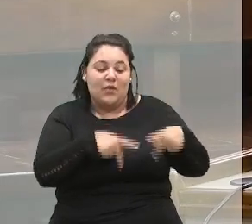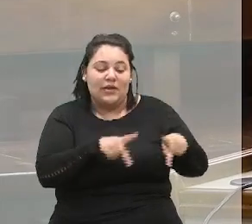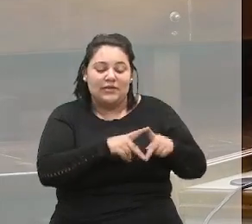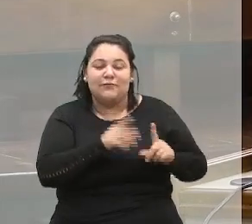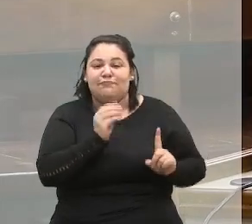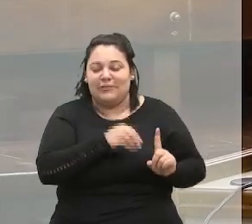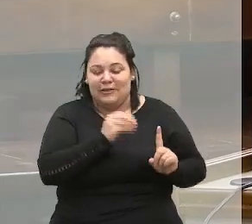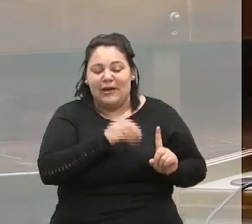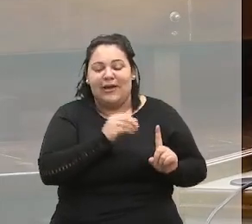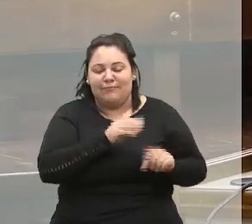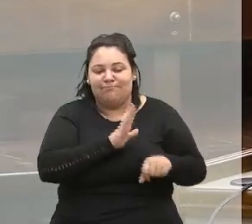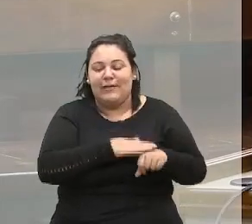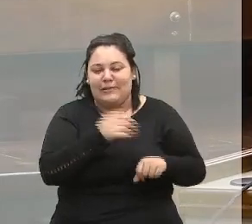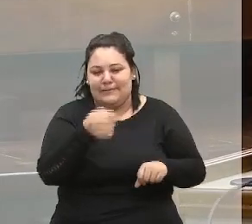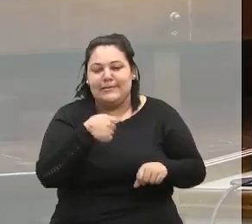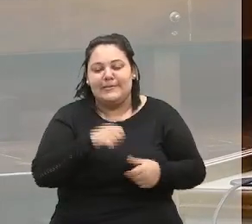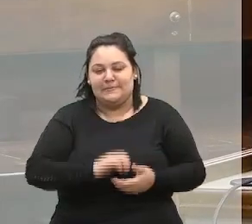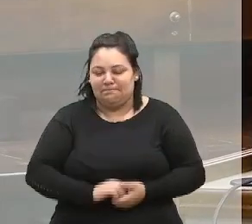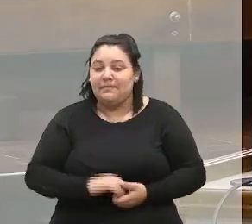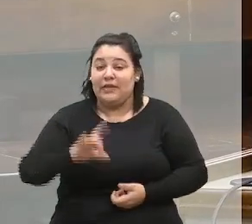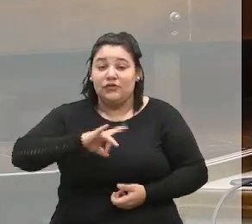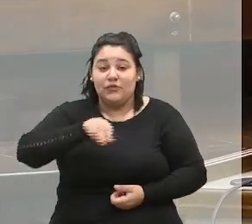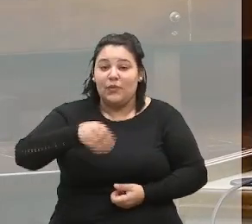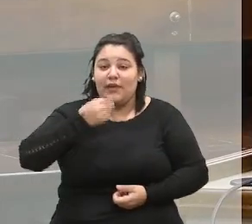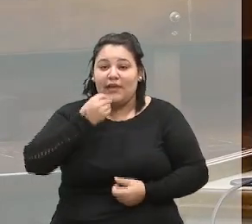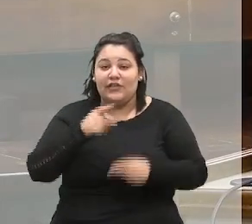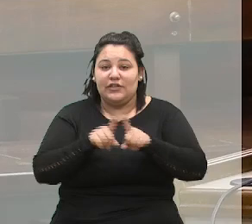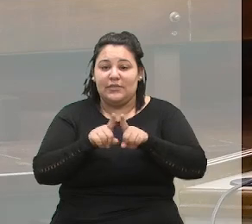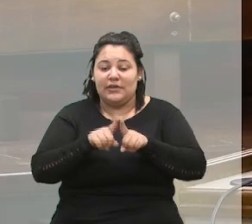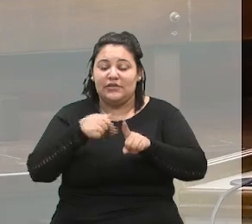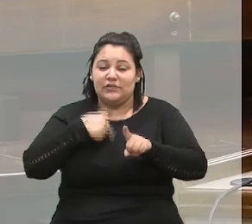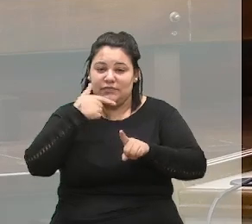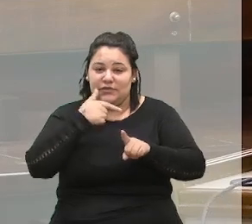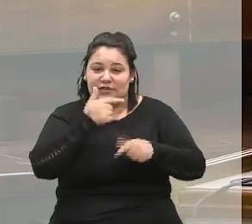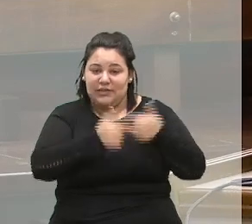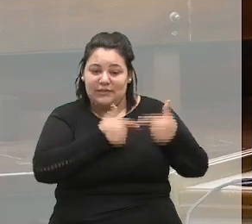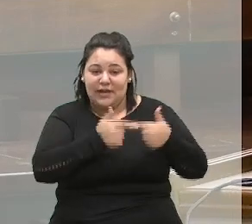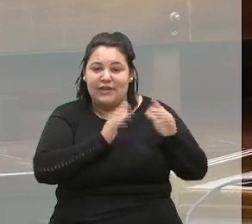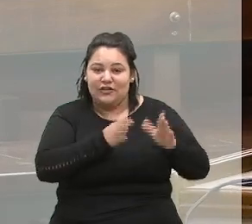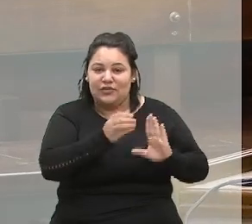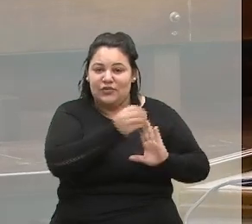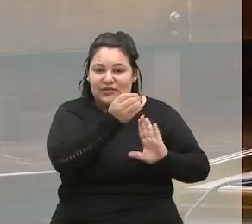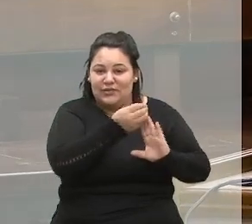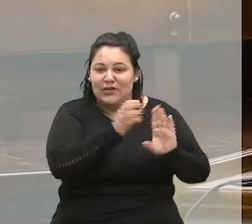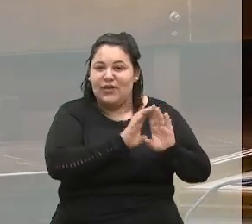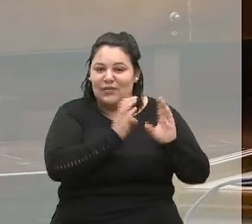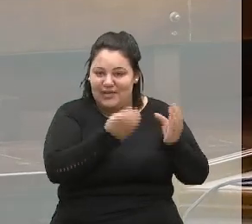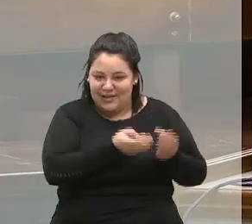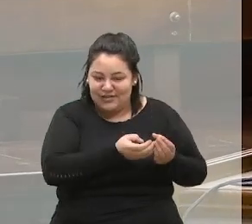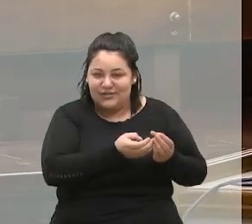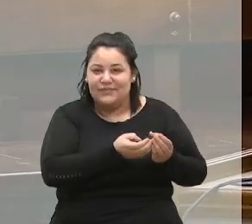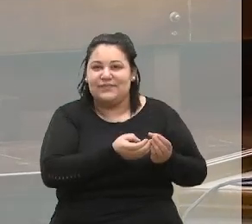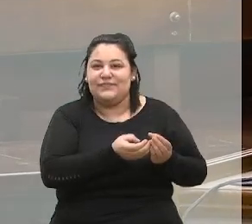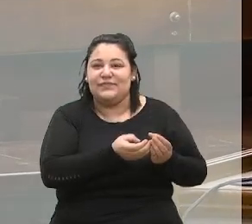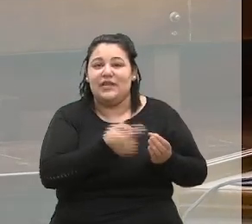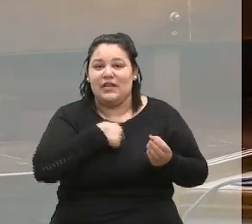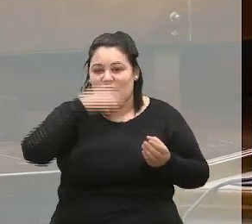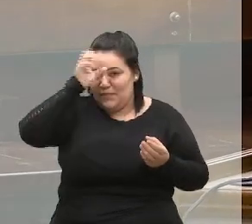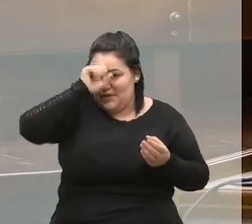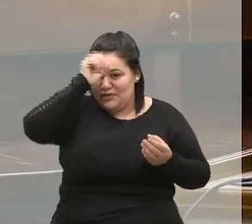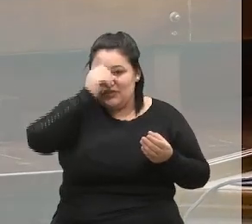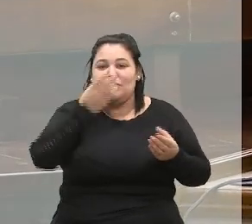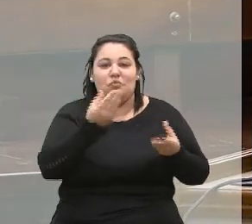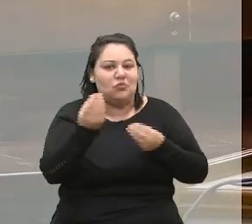que mais precisam. Tive a oportunidade, sim, de trabalhar contigo no orçamento comunitário, o qual aprendi muito com